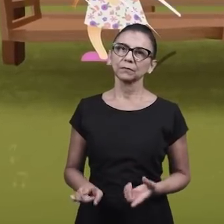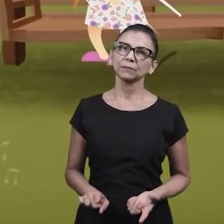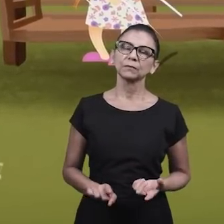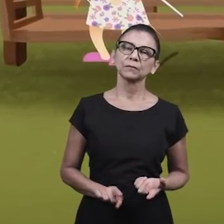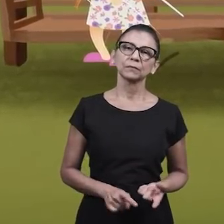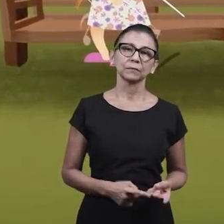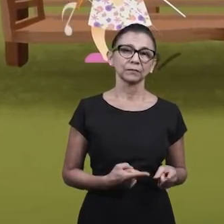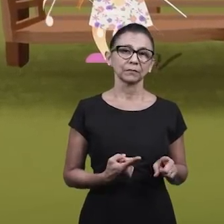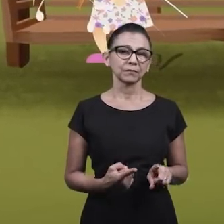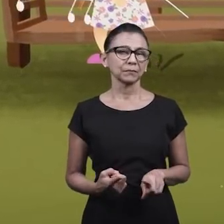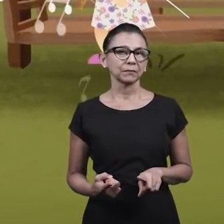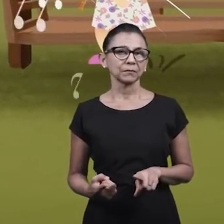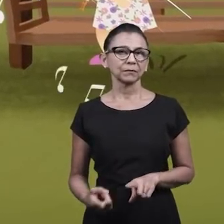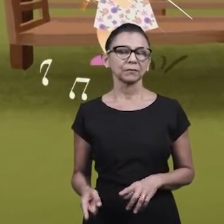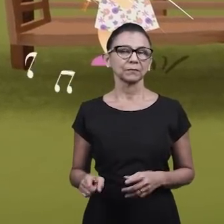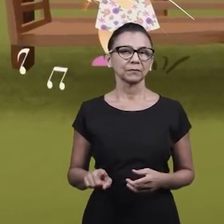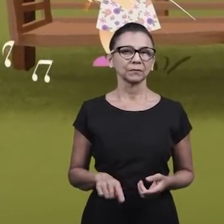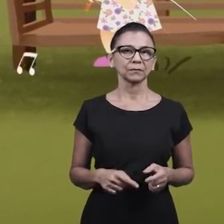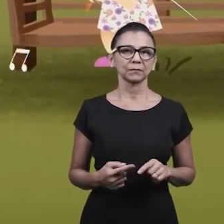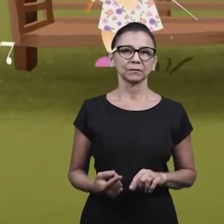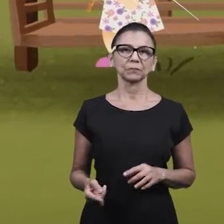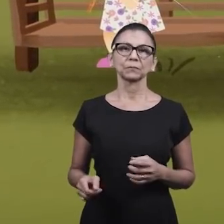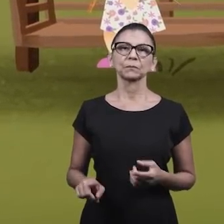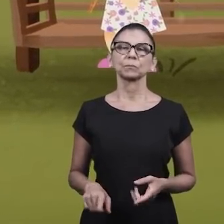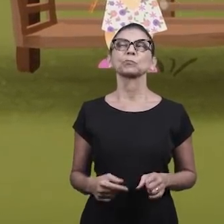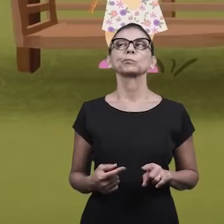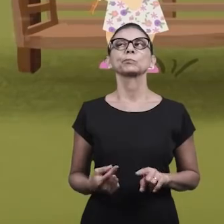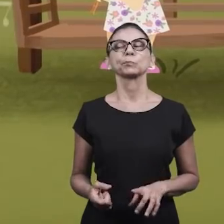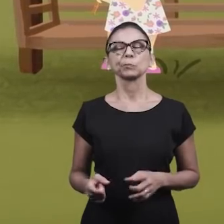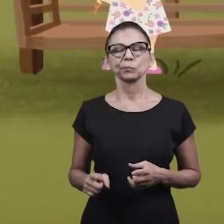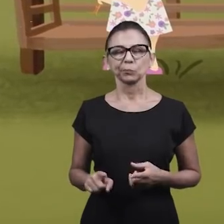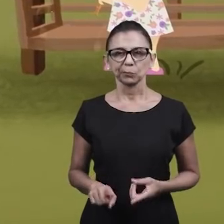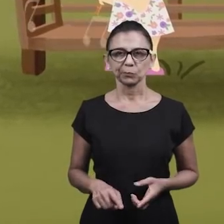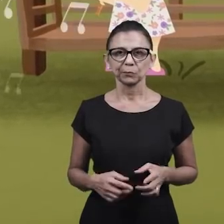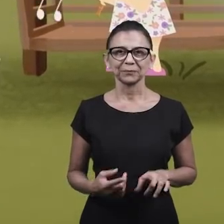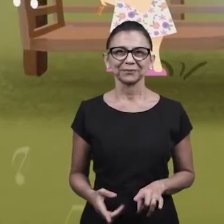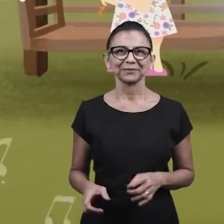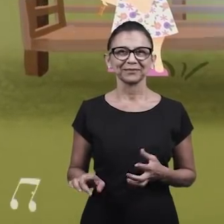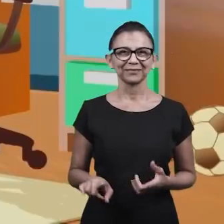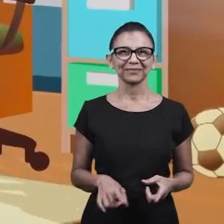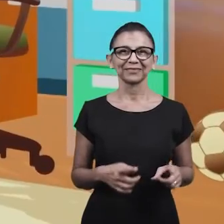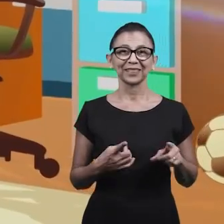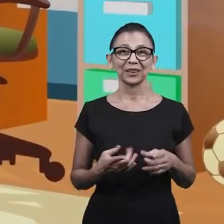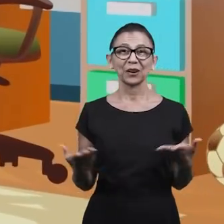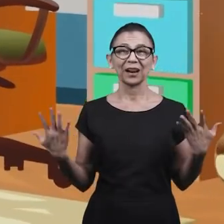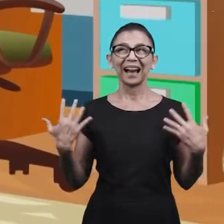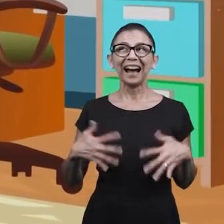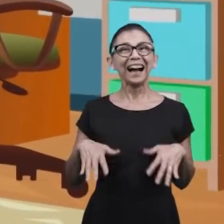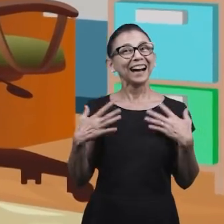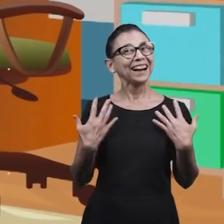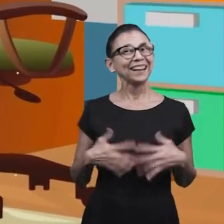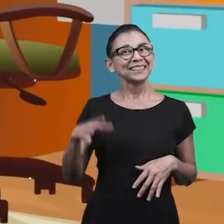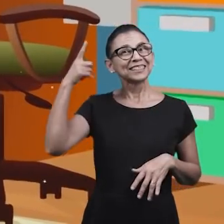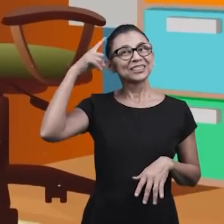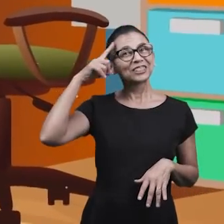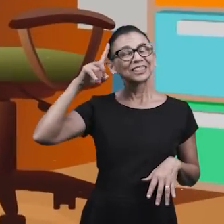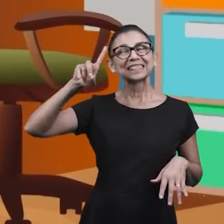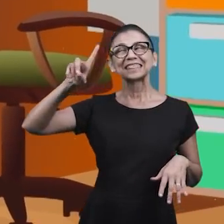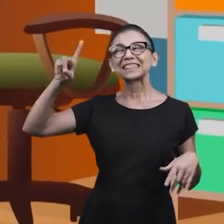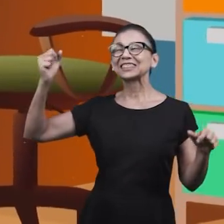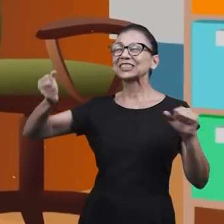dizer que continuaremos firmes com os ensinos dos louvores e contamos com a participação